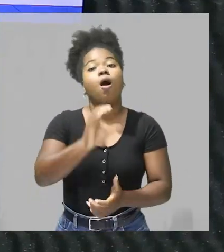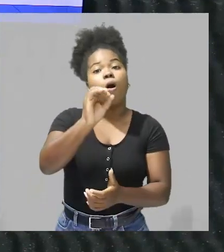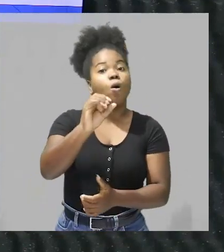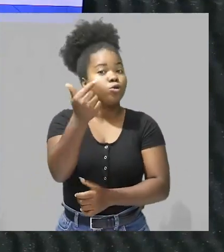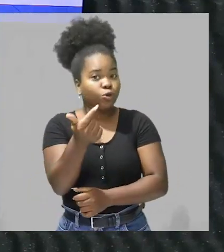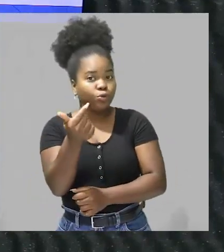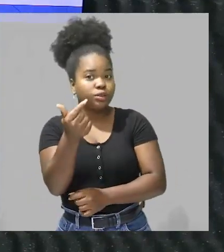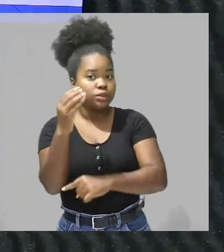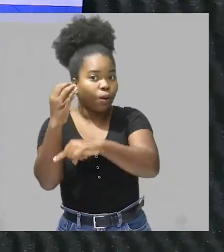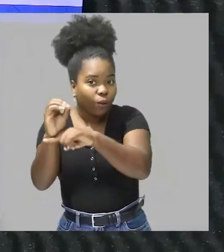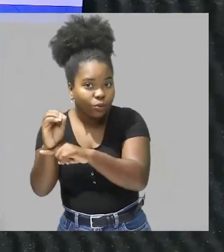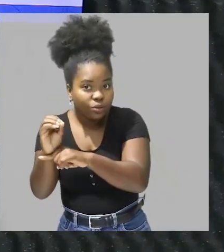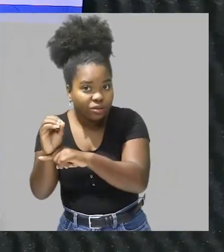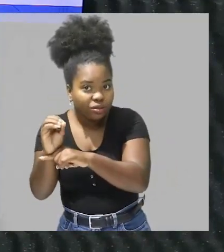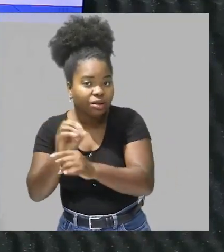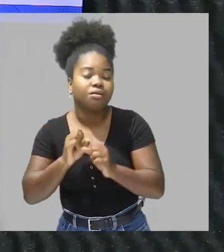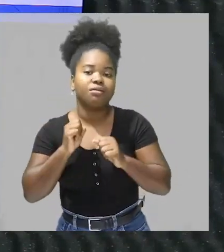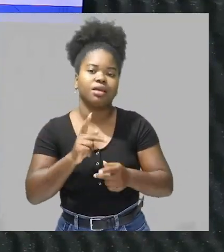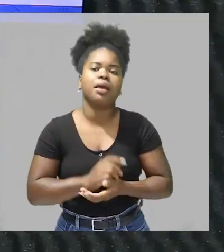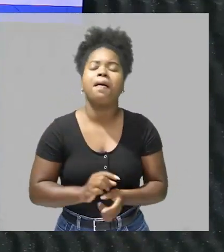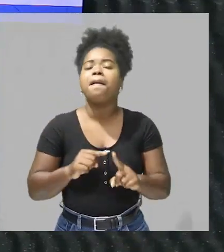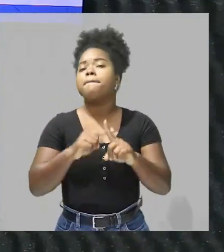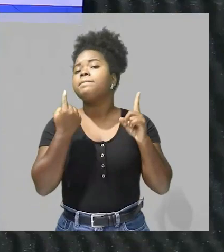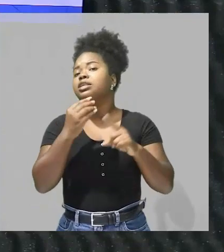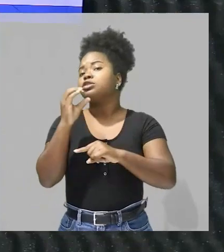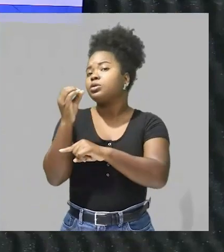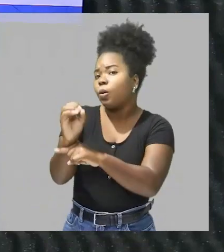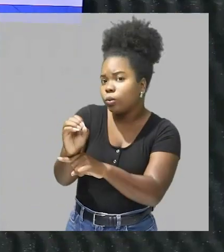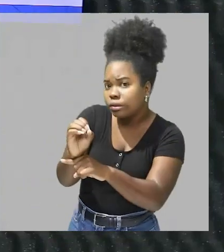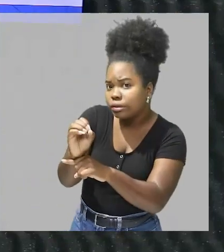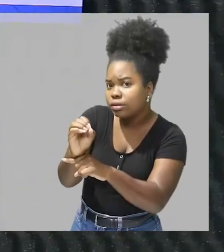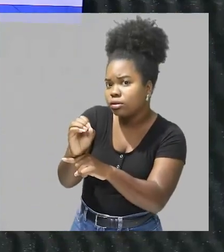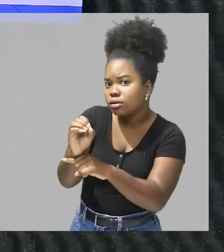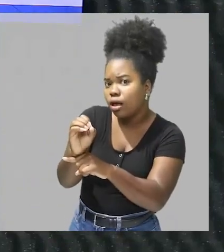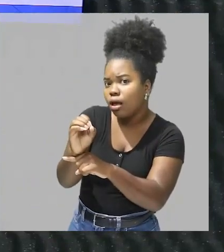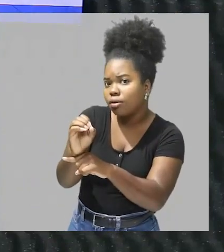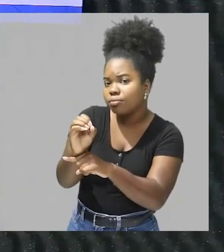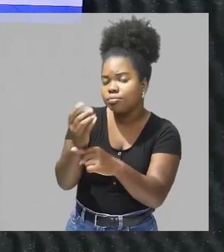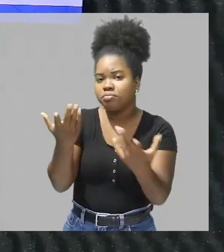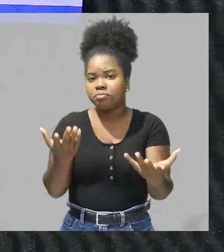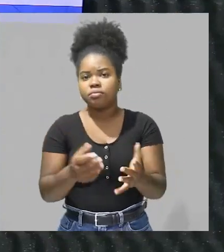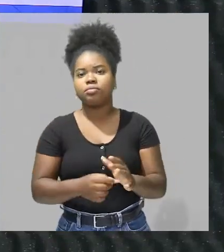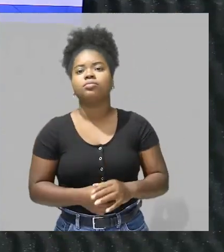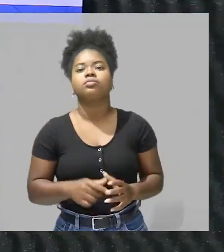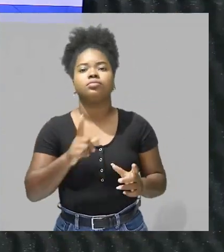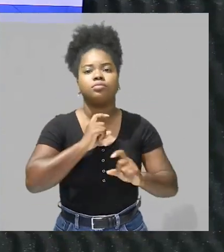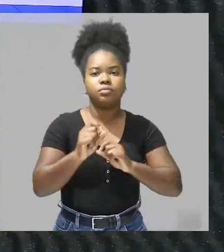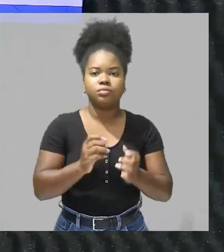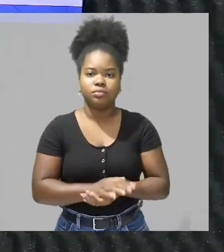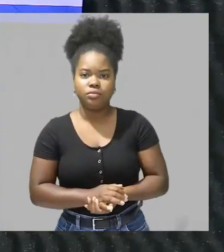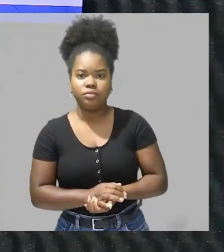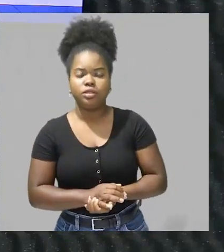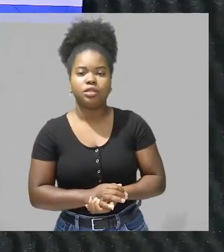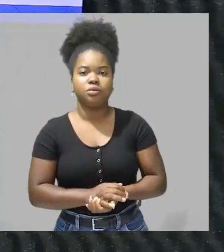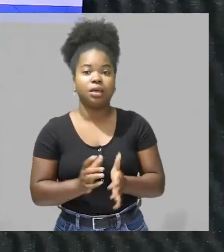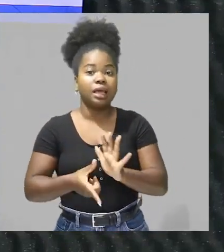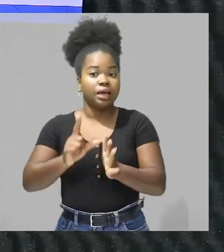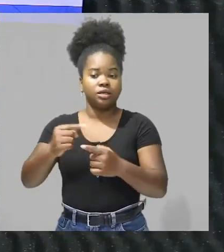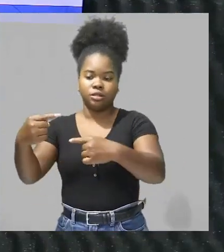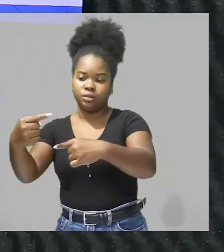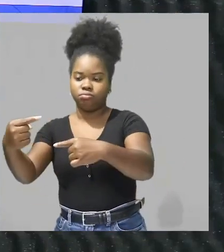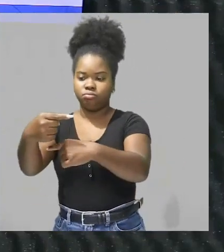eu só tenho oxigênio só que o oxigênio gás oxigênio Aqui está parecendo antes da seta